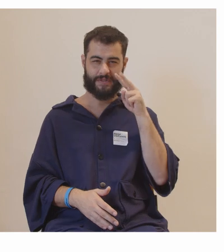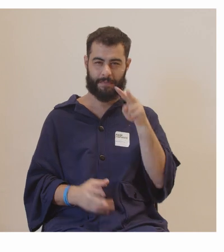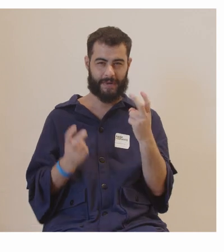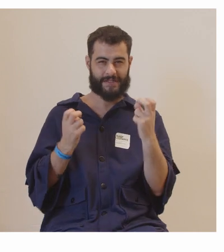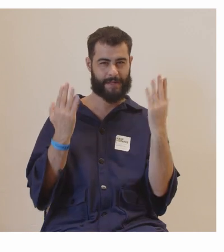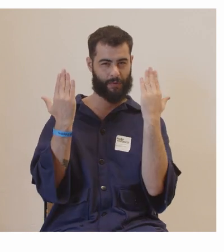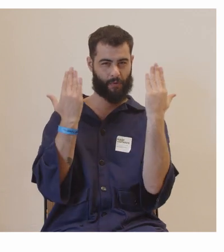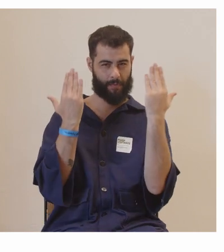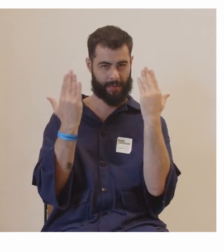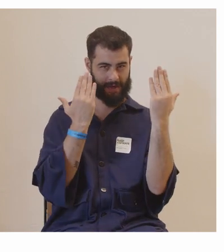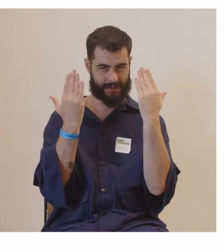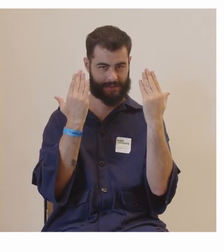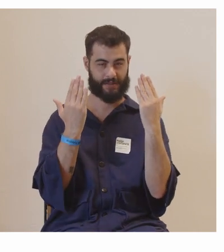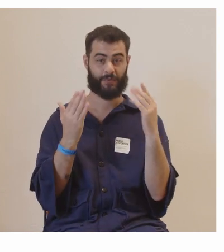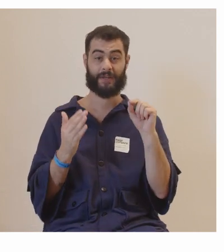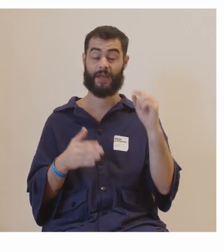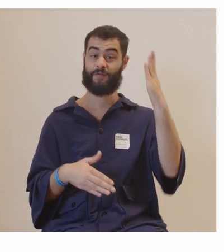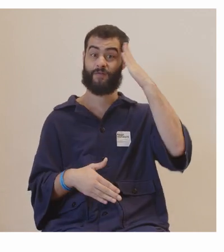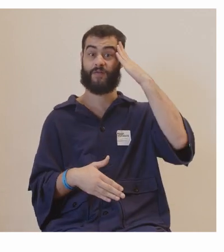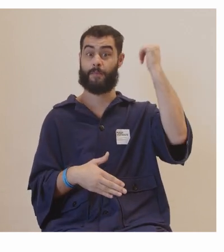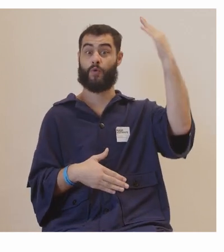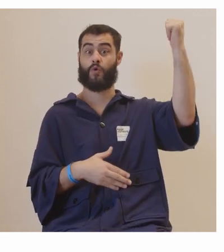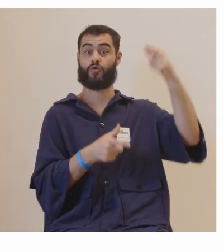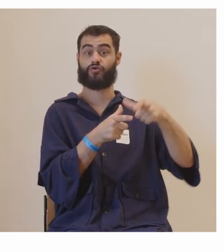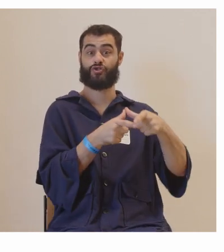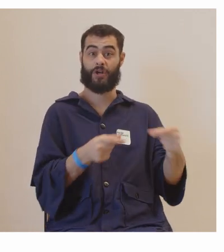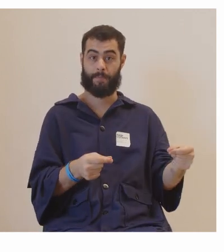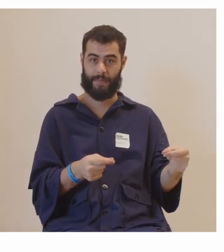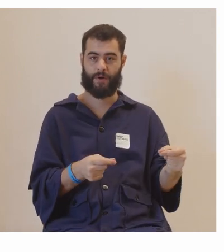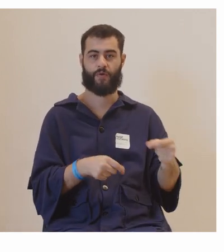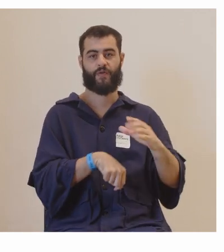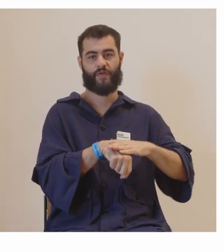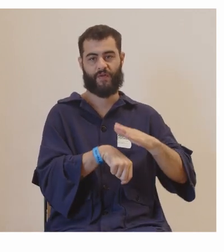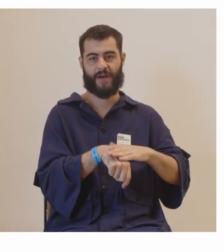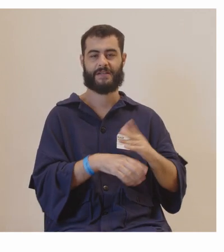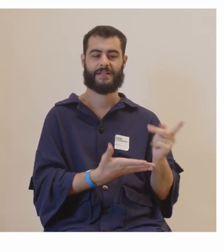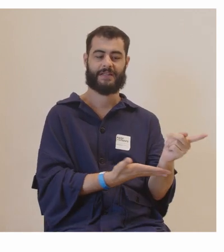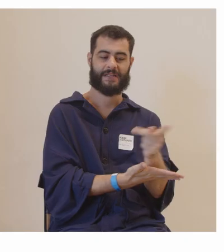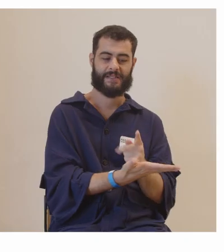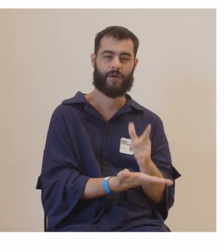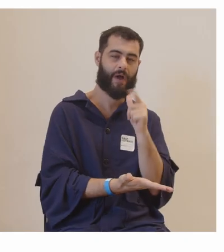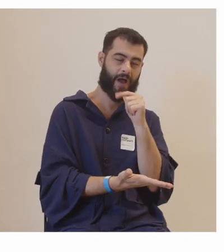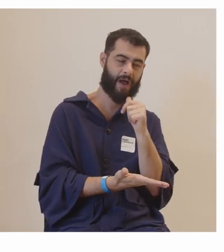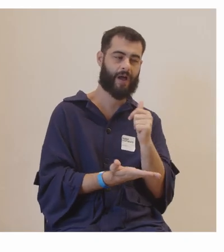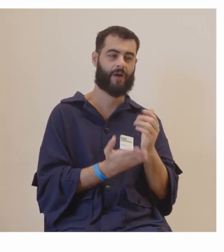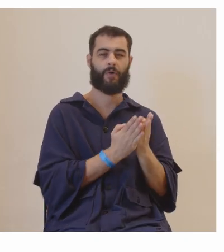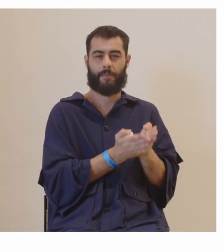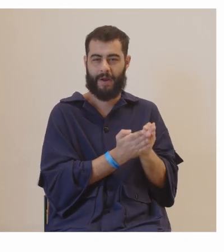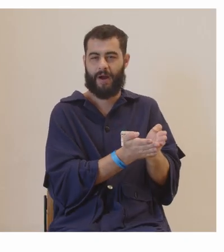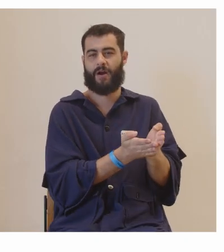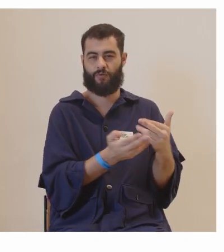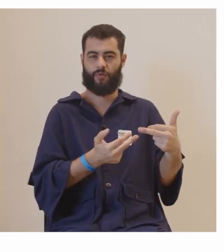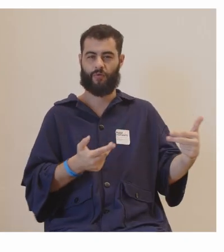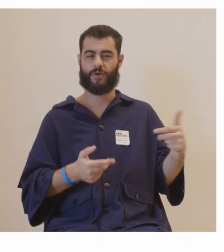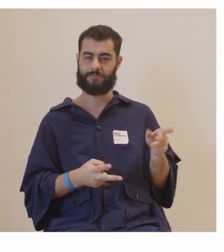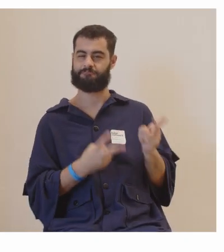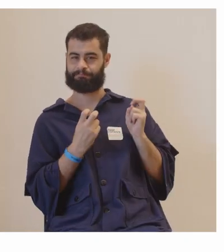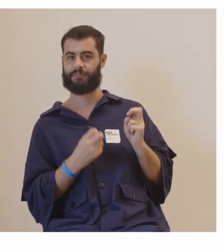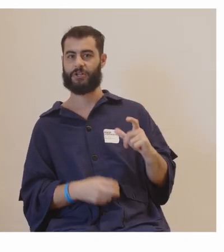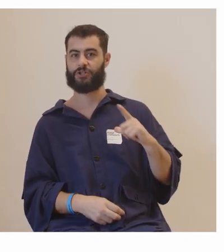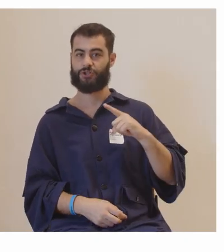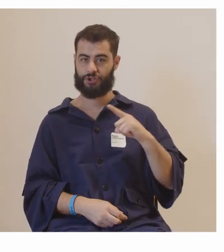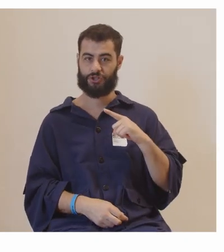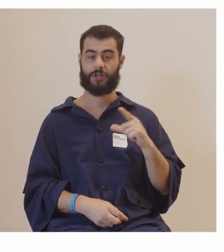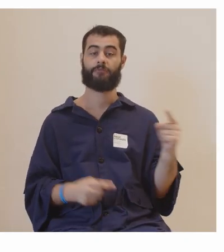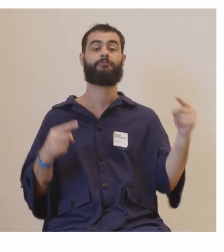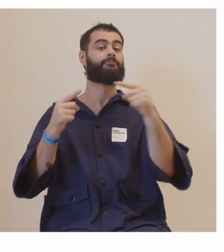os mestres da gravura japonesa usando para realizar essas figuras na água, esses passeios de barco, etc. Que é essa